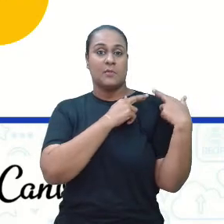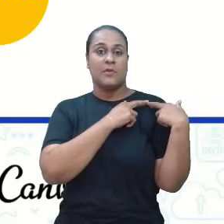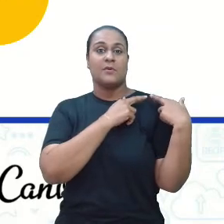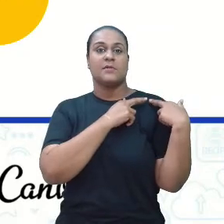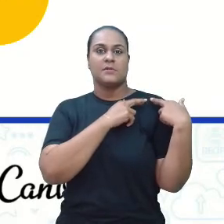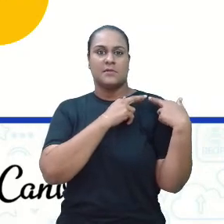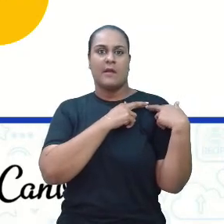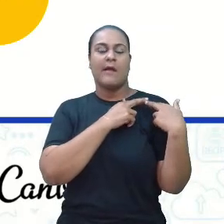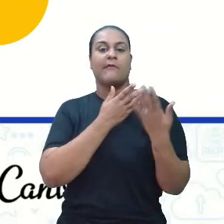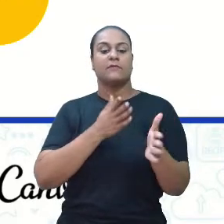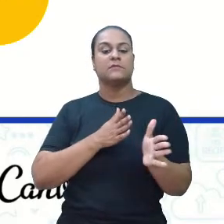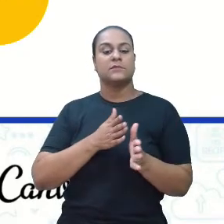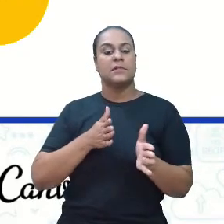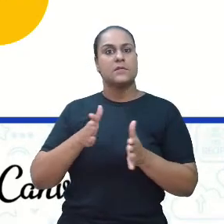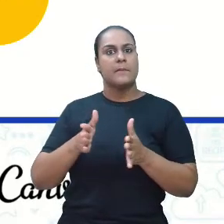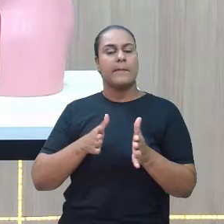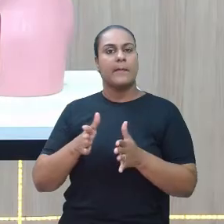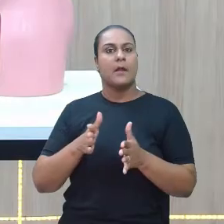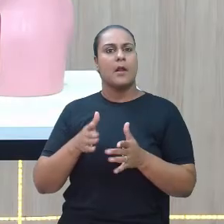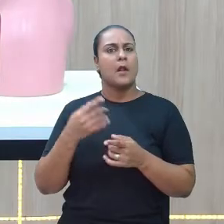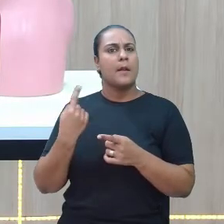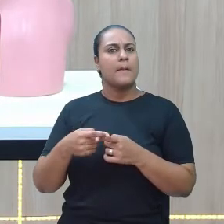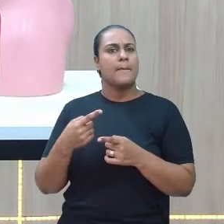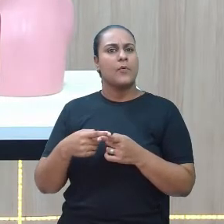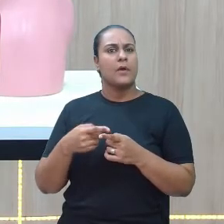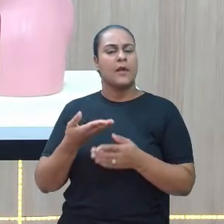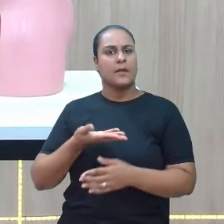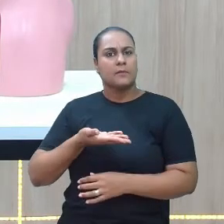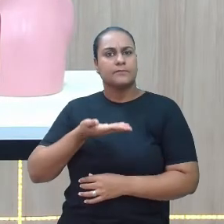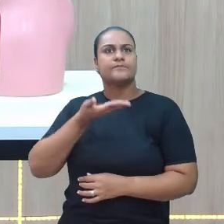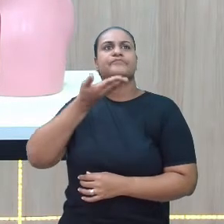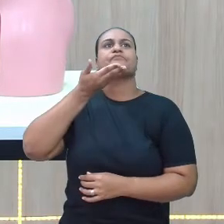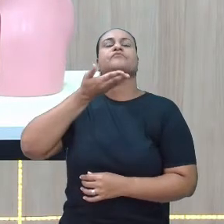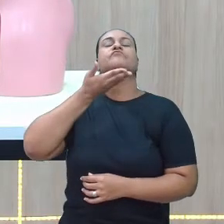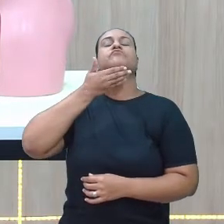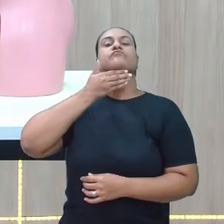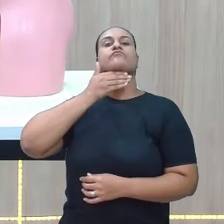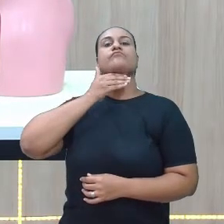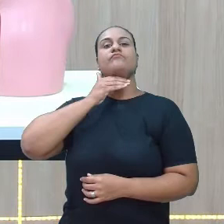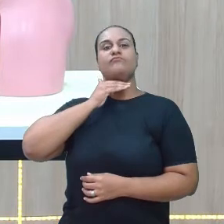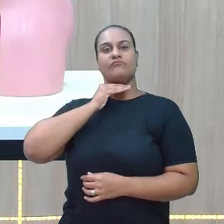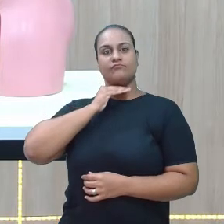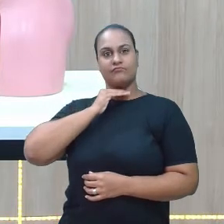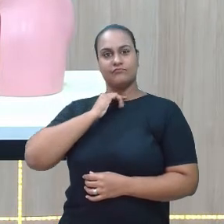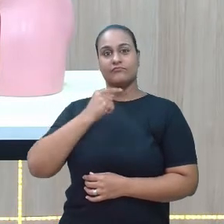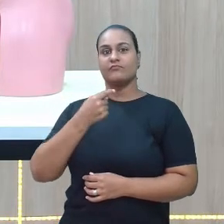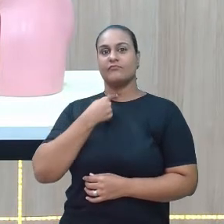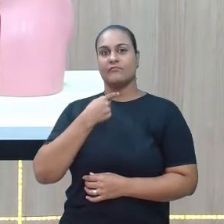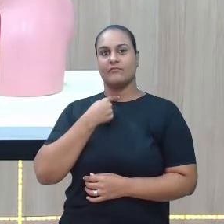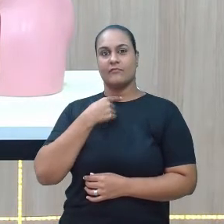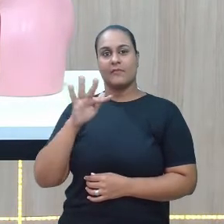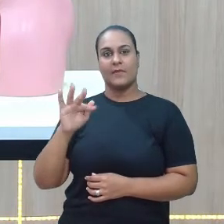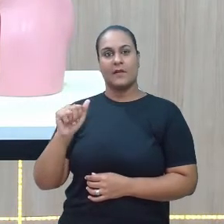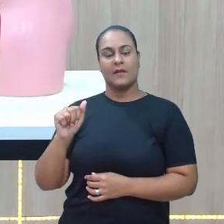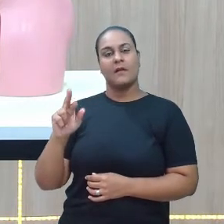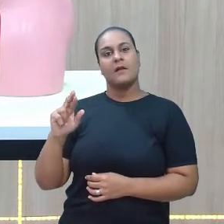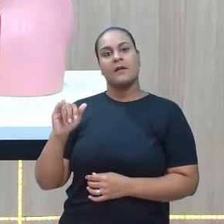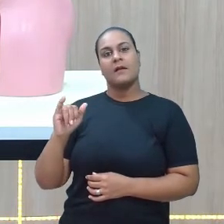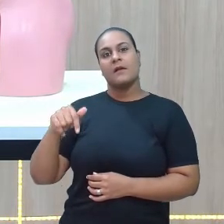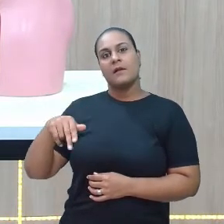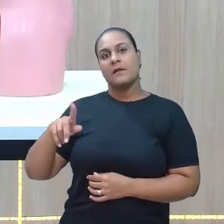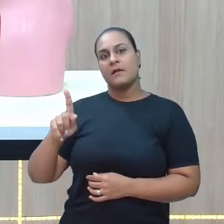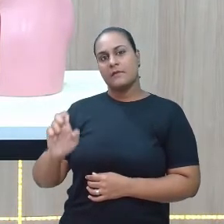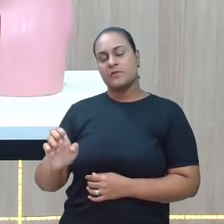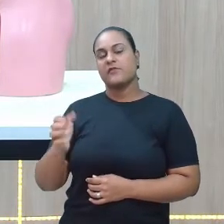nesse processo porque ela empurra o bolo alimentar até a faringe, facilitando com que